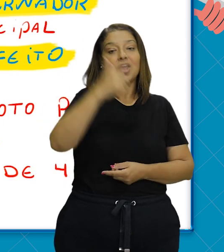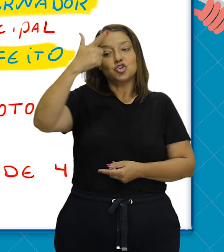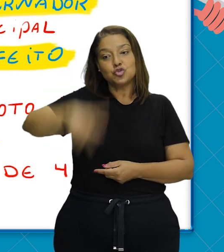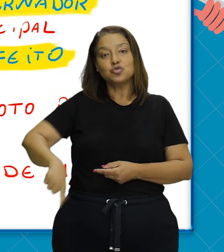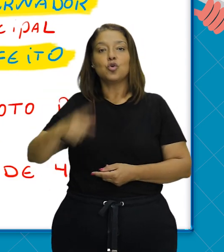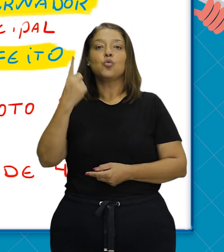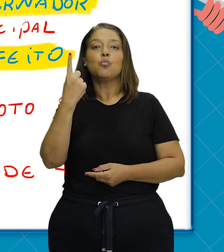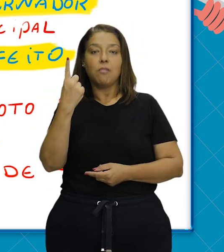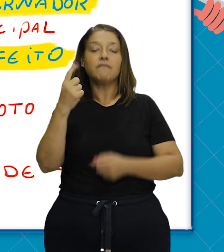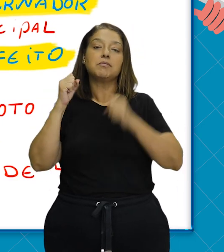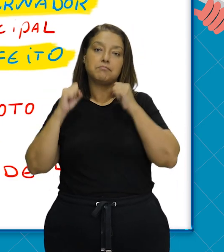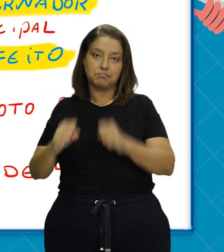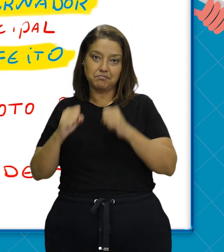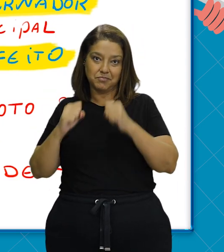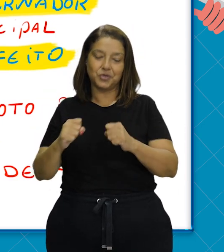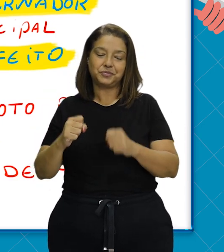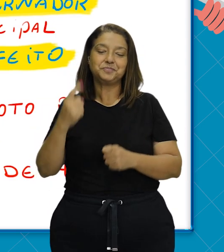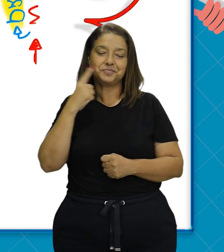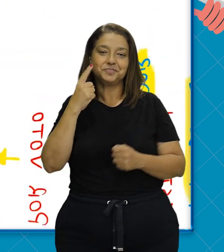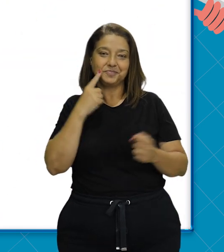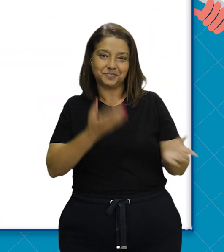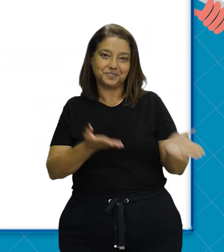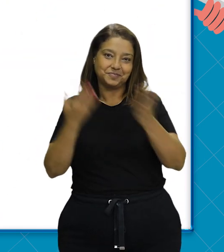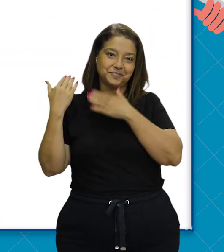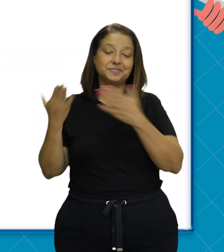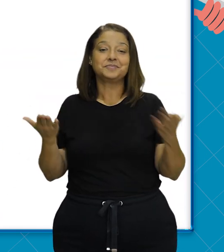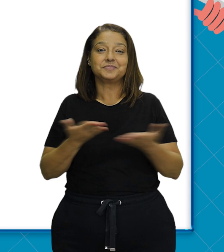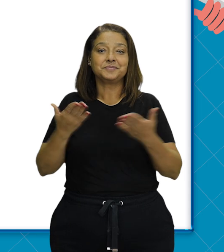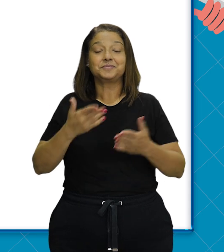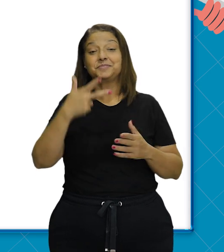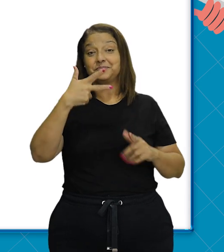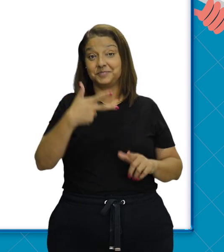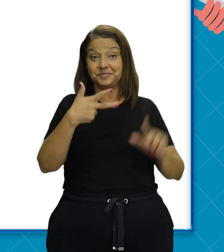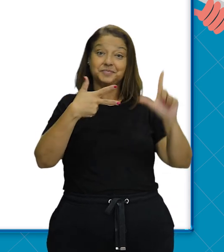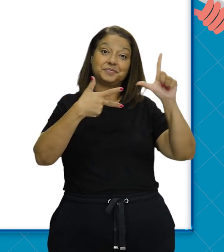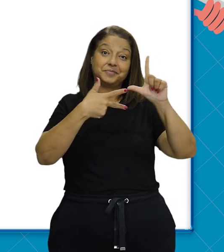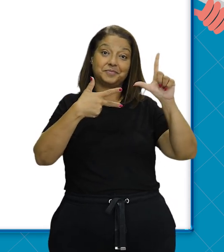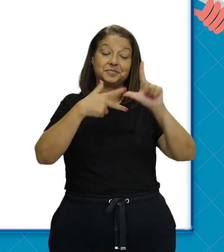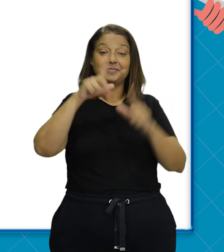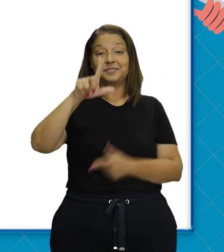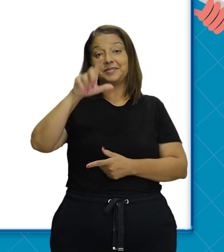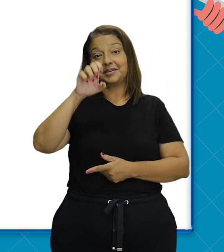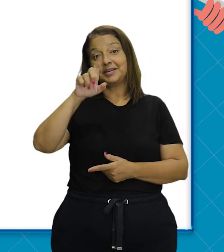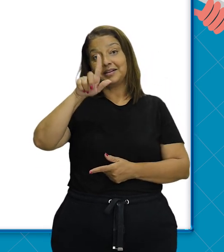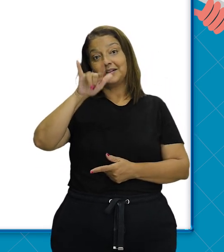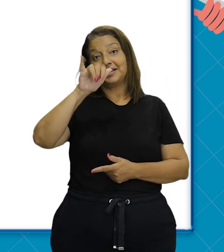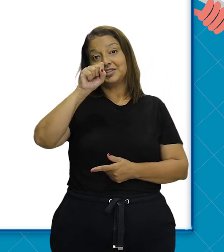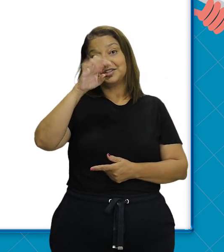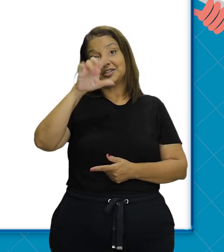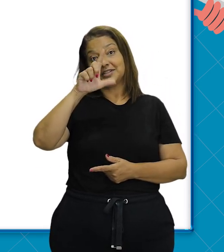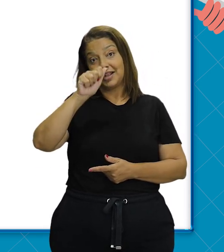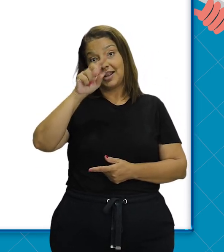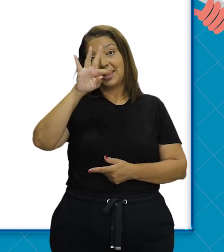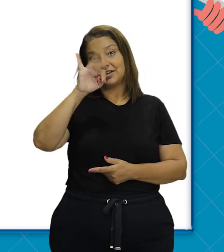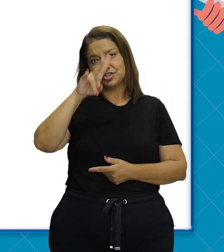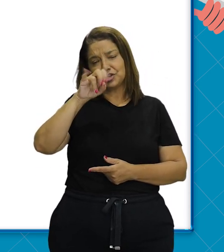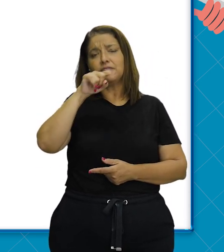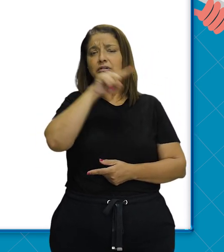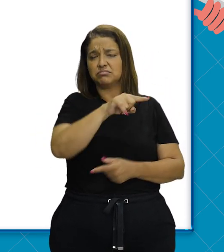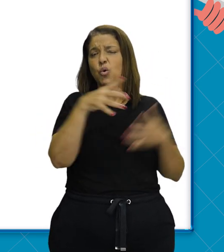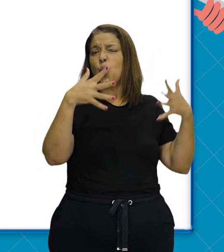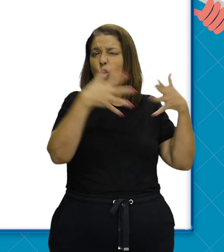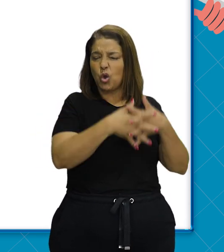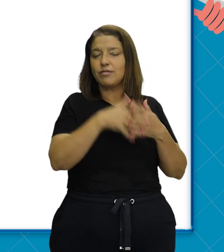certo? Tranquilinho isso, né? Bora lá então falar agora do poder legislativo, que é um pouquinho mais complexo, porém nada